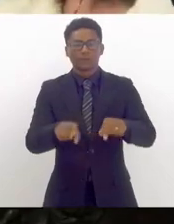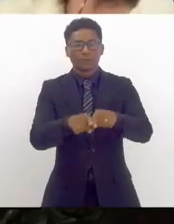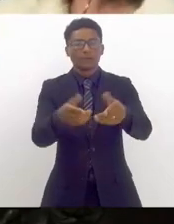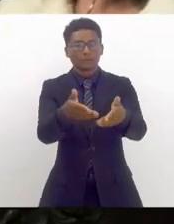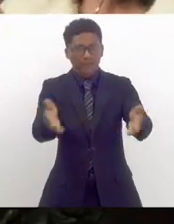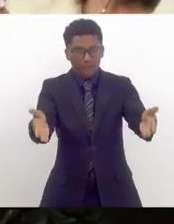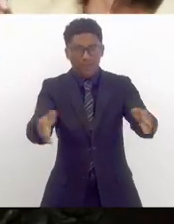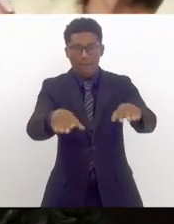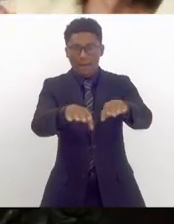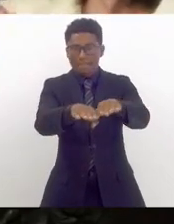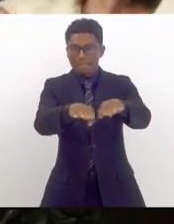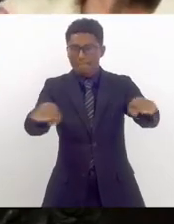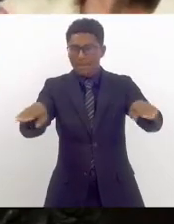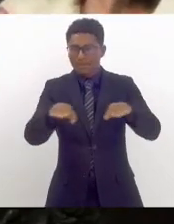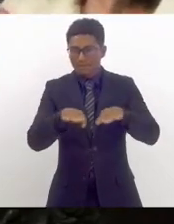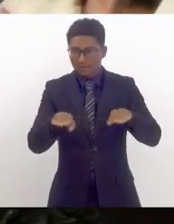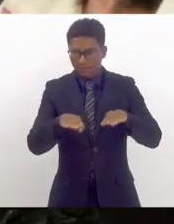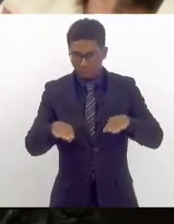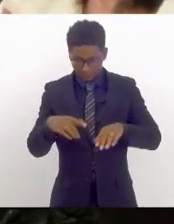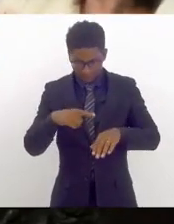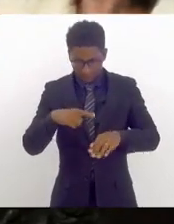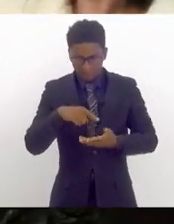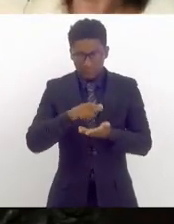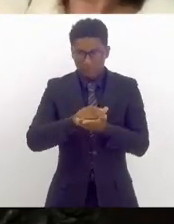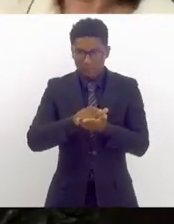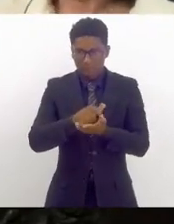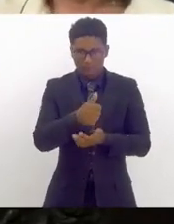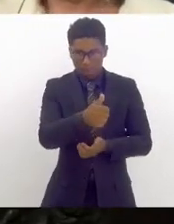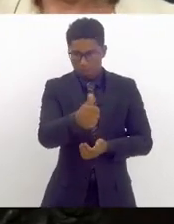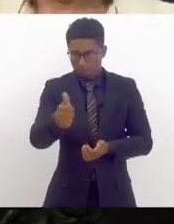vocês, claro. Então, vamos lá.